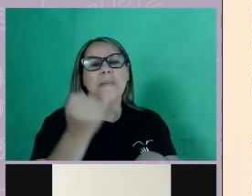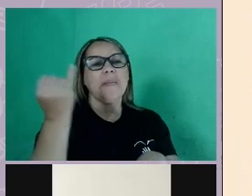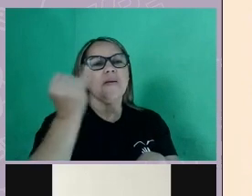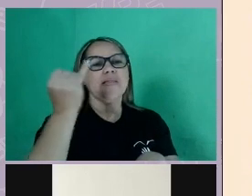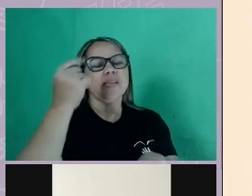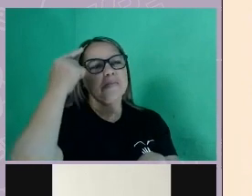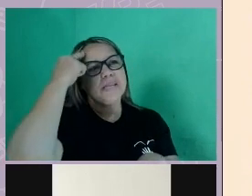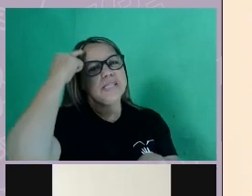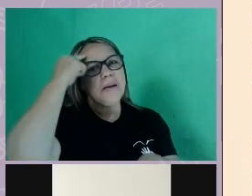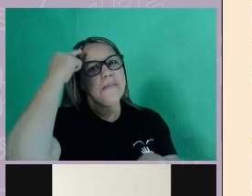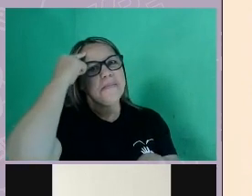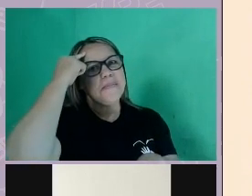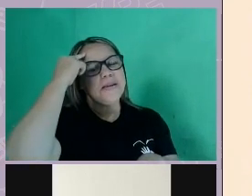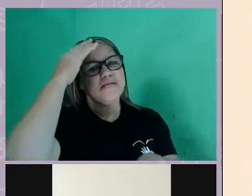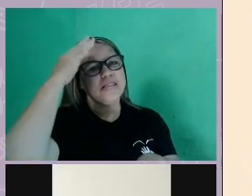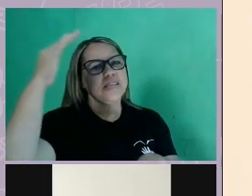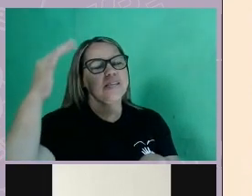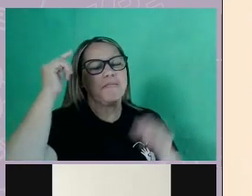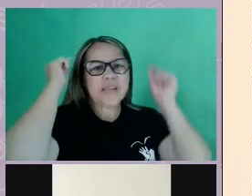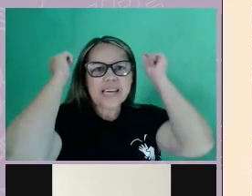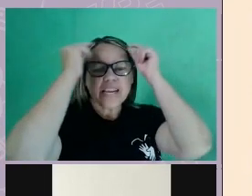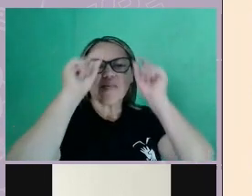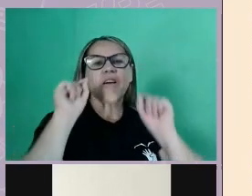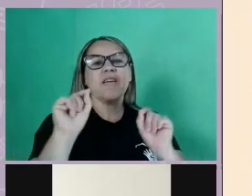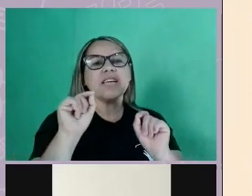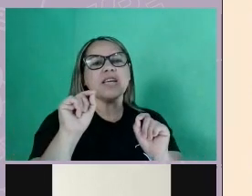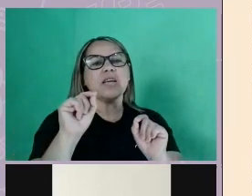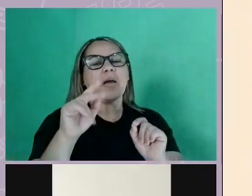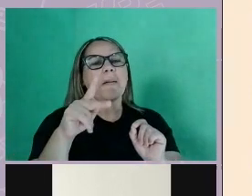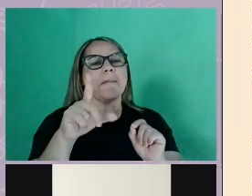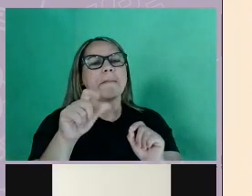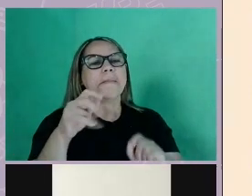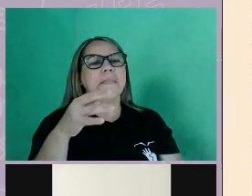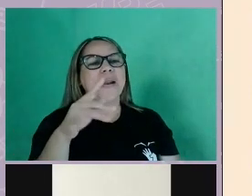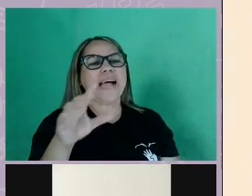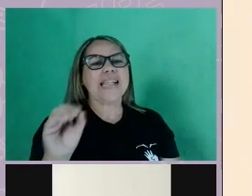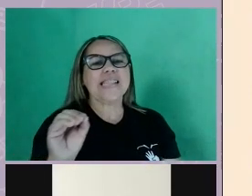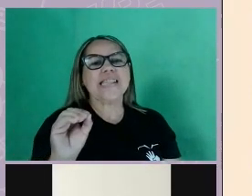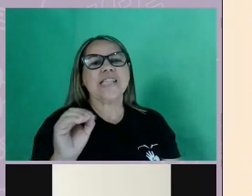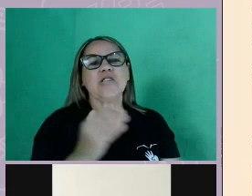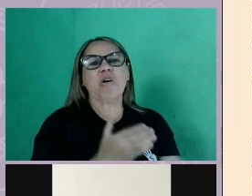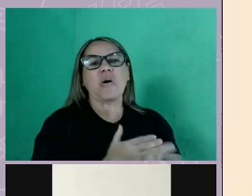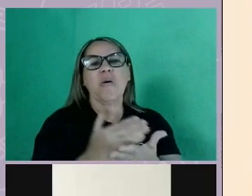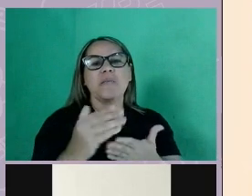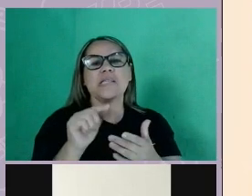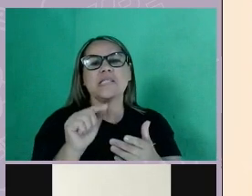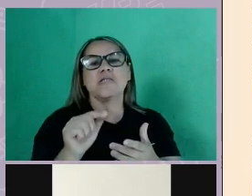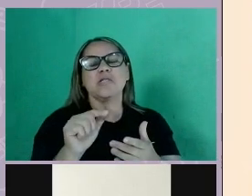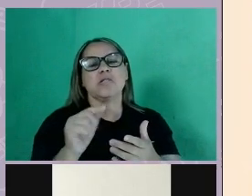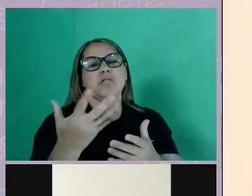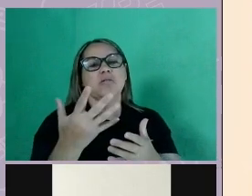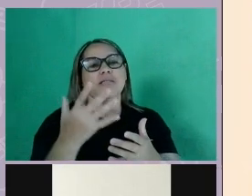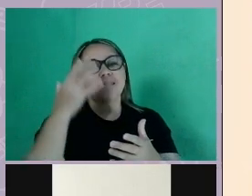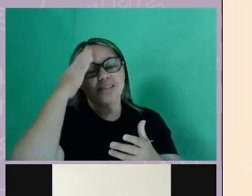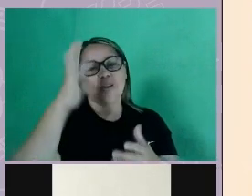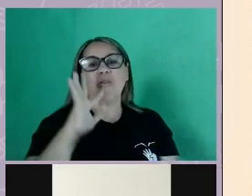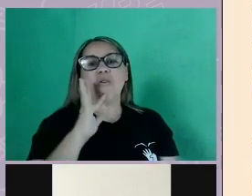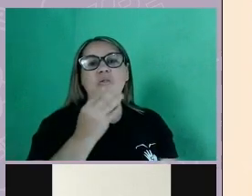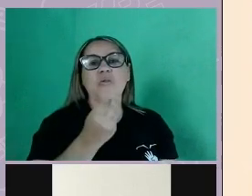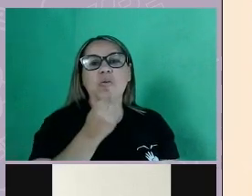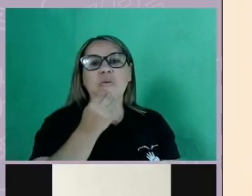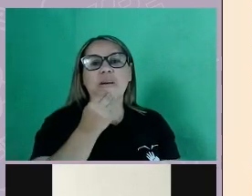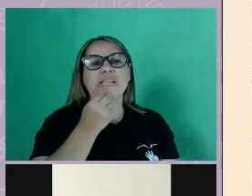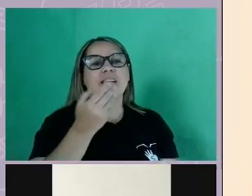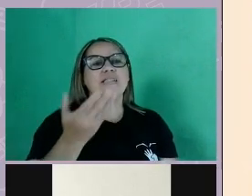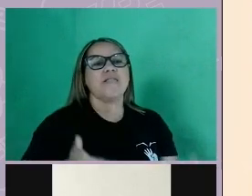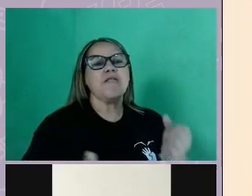Platão vejam a importância de Platão deriva sobretudo da teoria do conhecimento que serve de